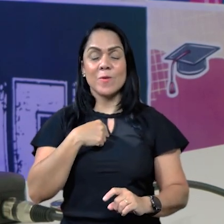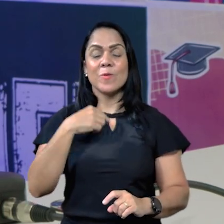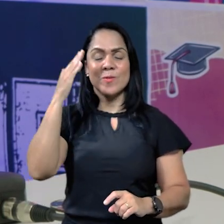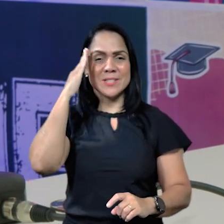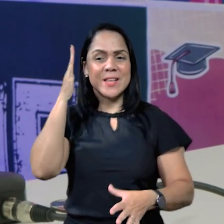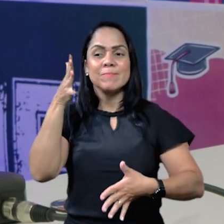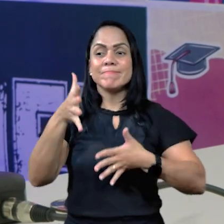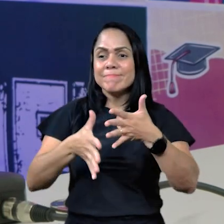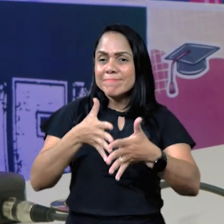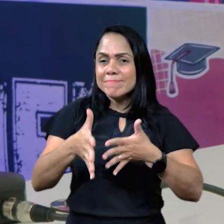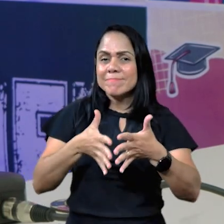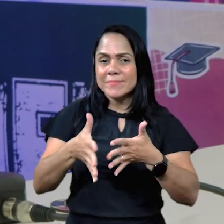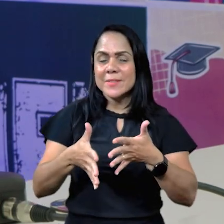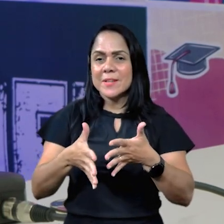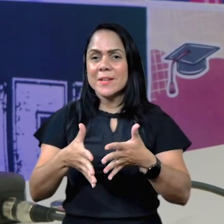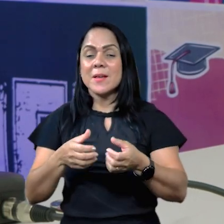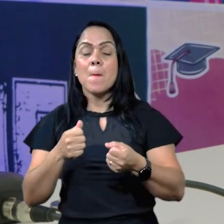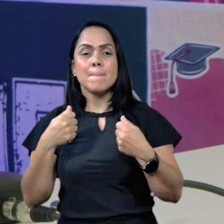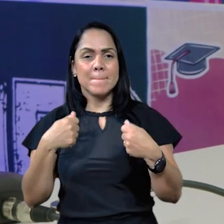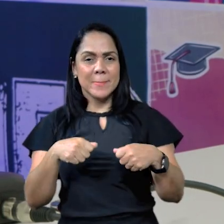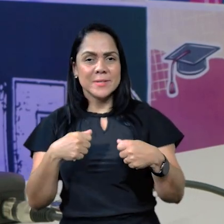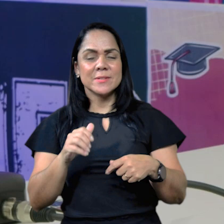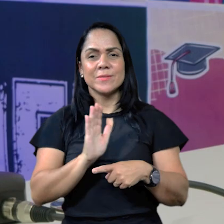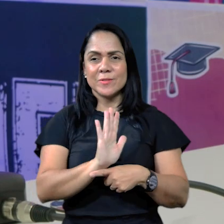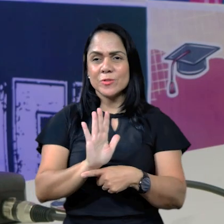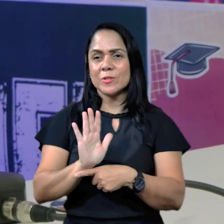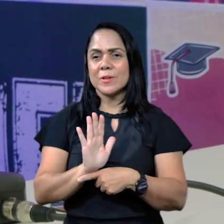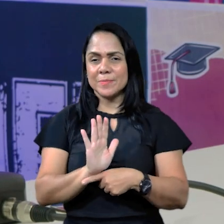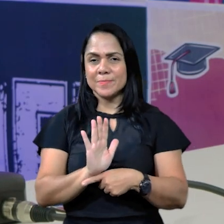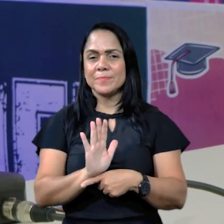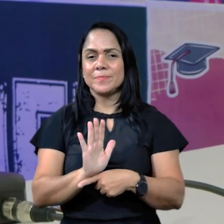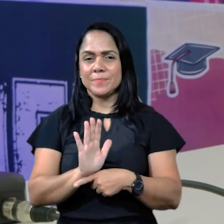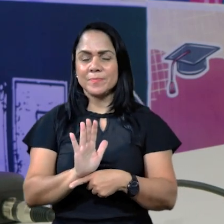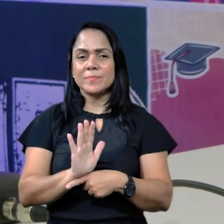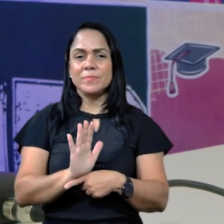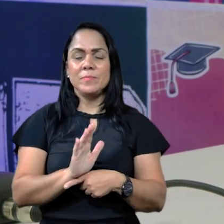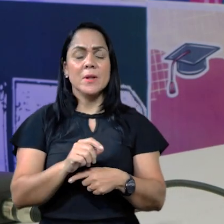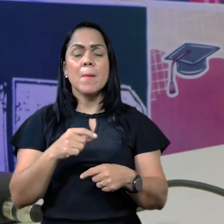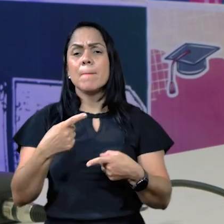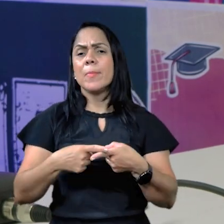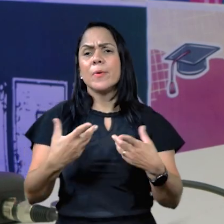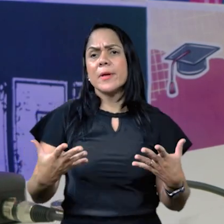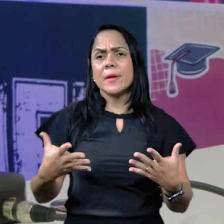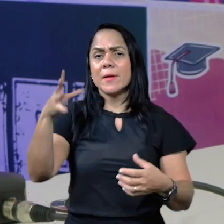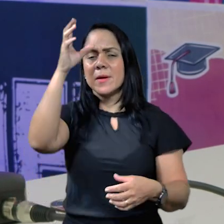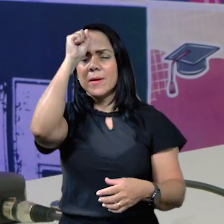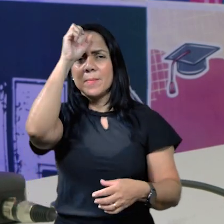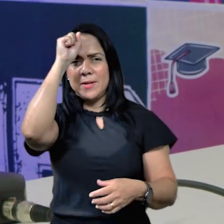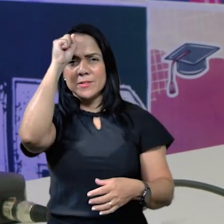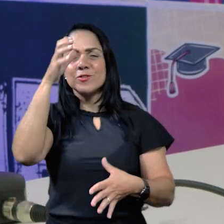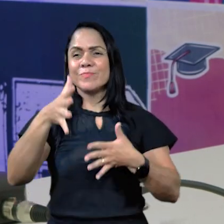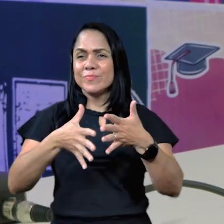deles e eu não posso nem fazer nada, Aham, então para que eu aham, aprendi, né? Para que eu estudei essa